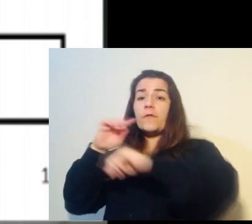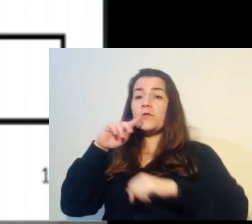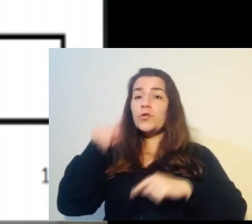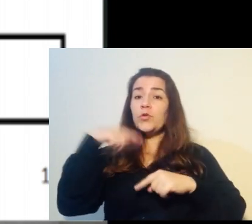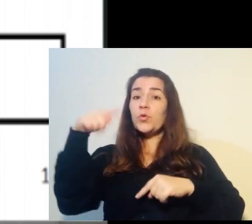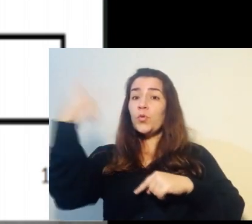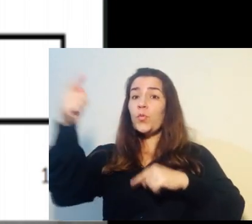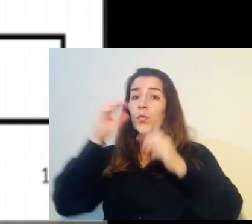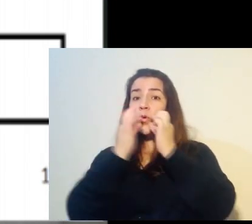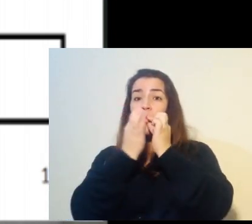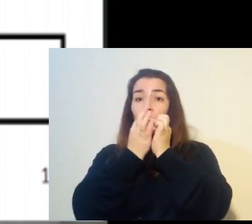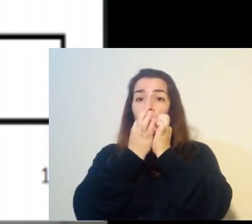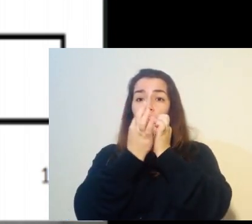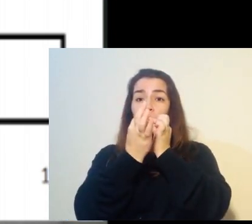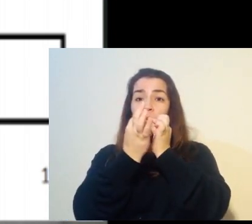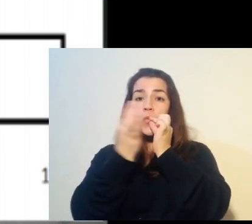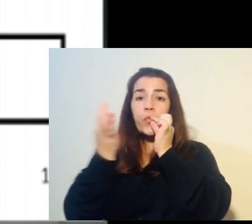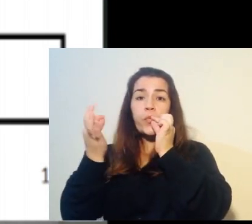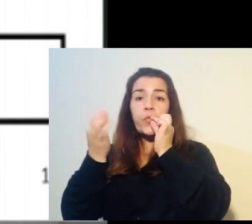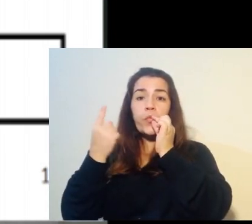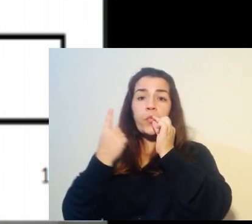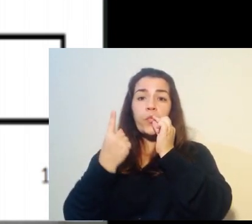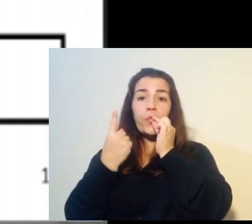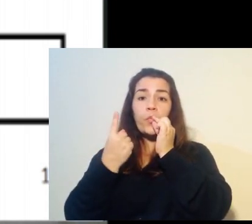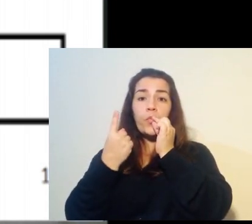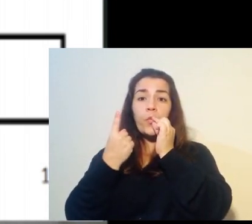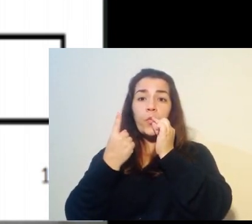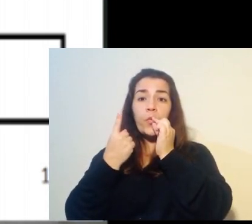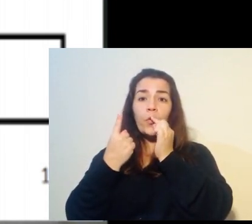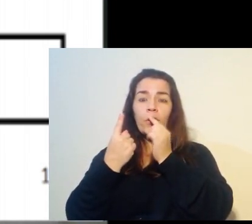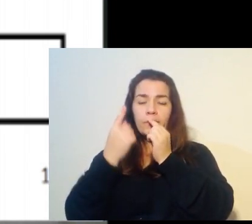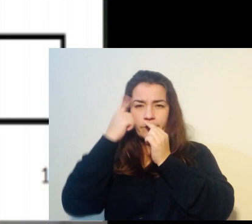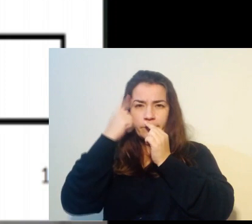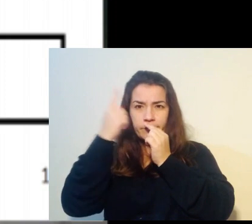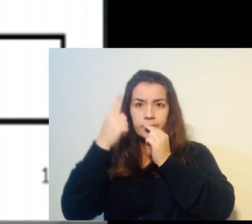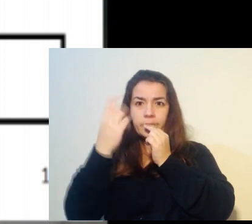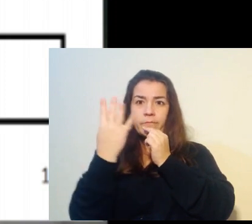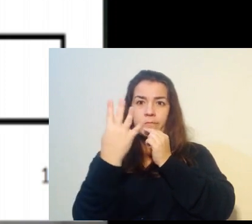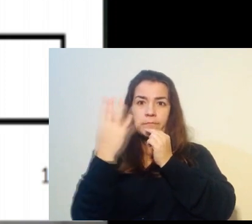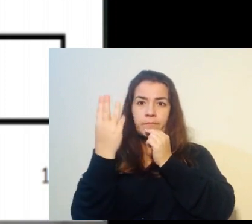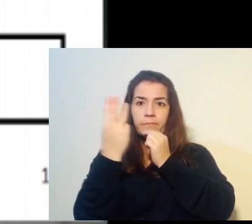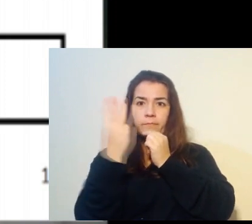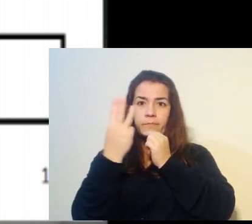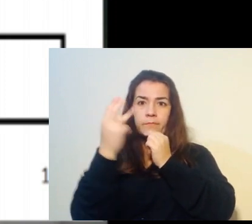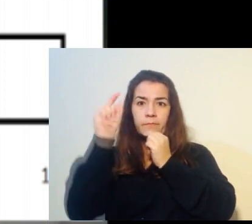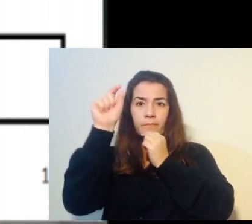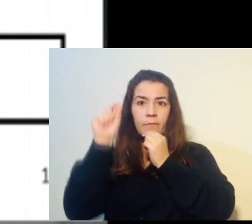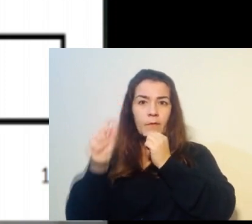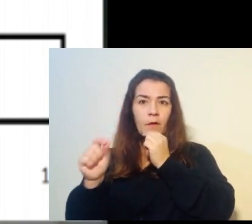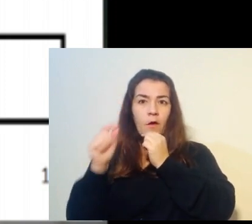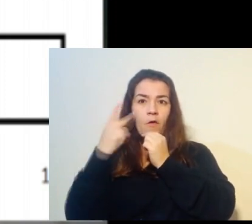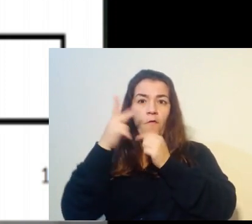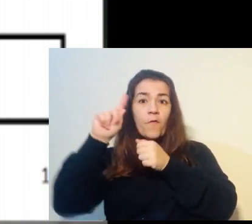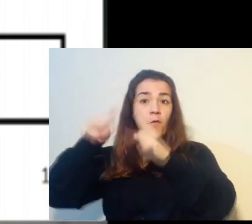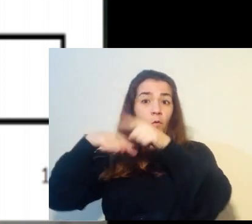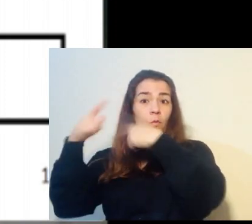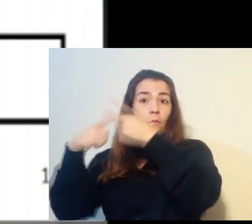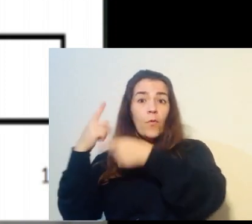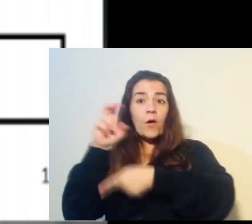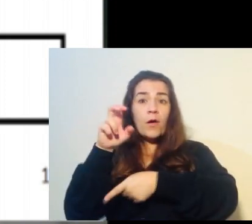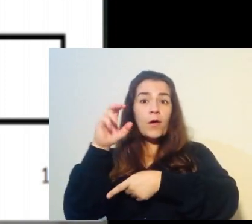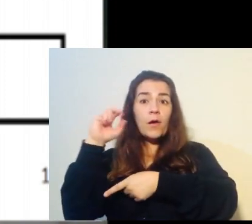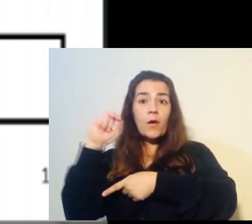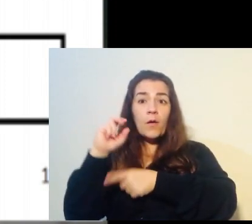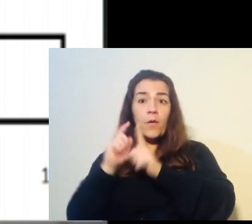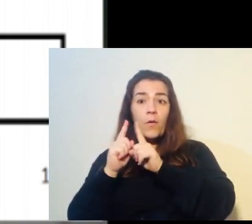da embocadura, do furo do sopro. Primeiro furo da digitação dela. 43%, depois